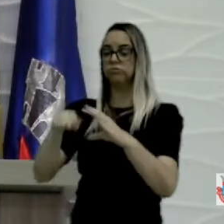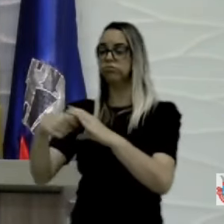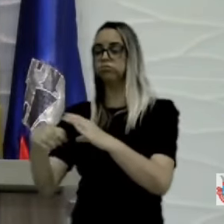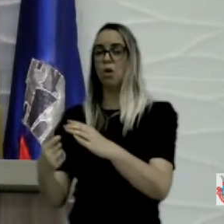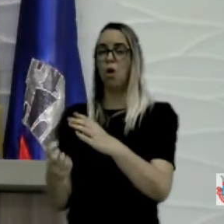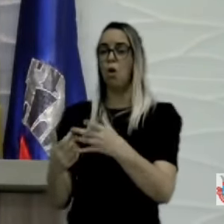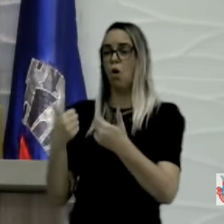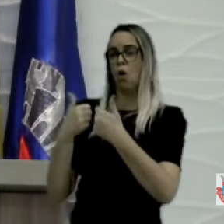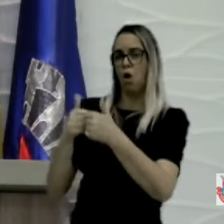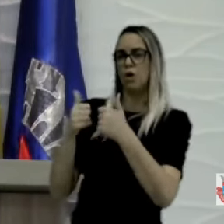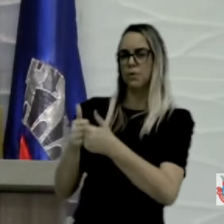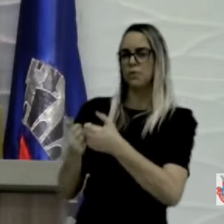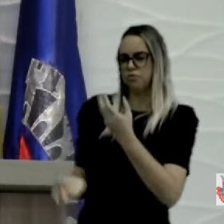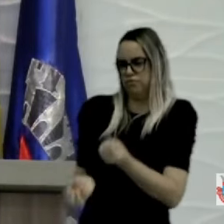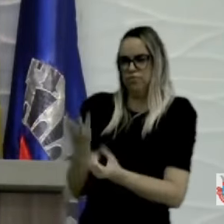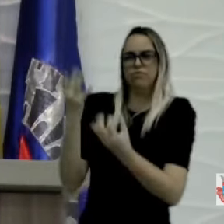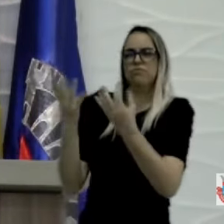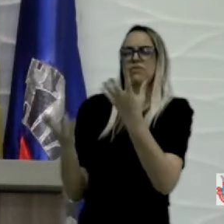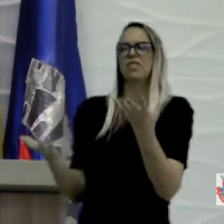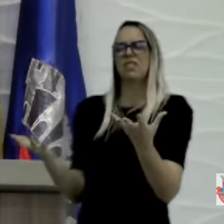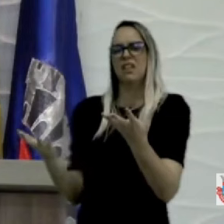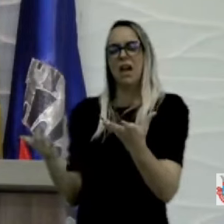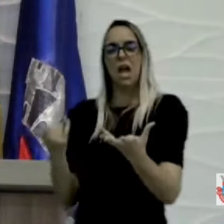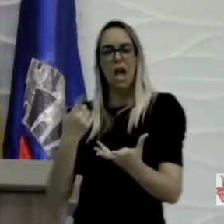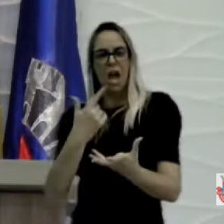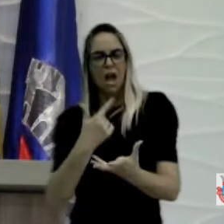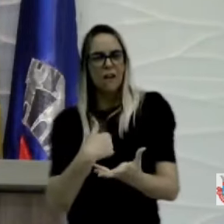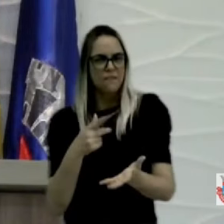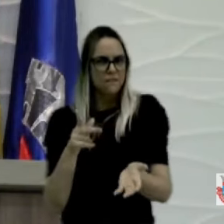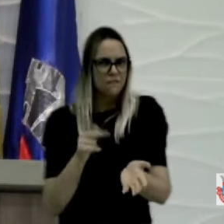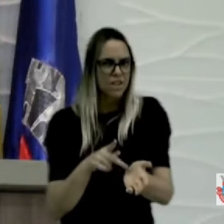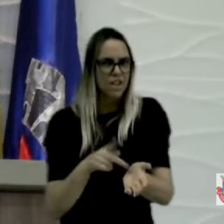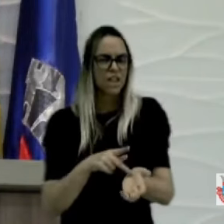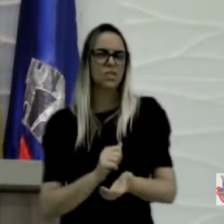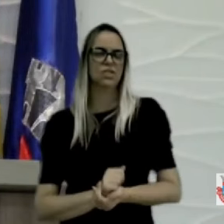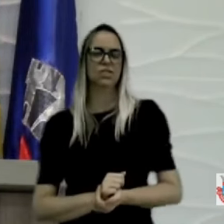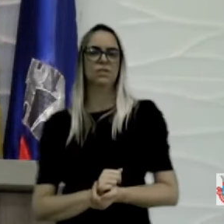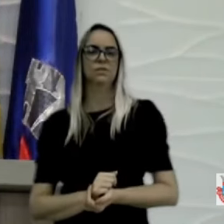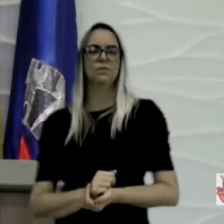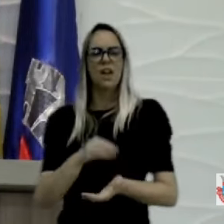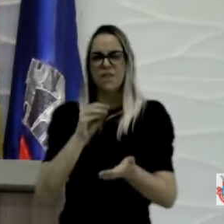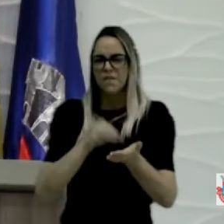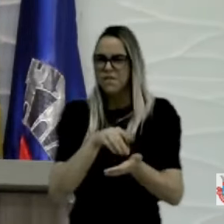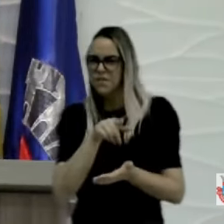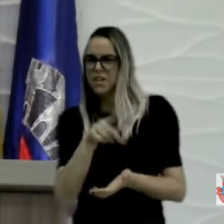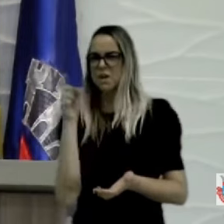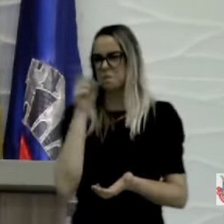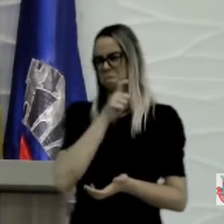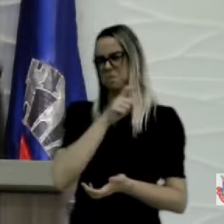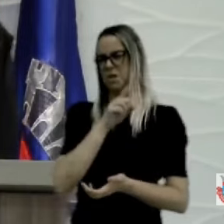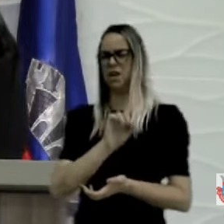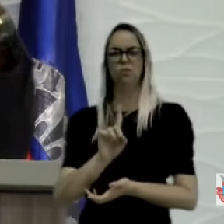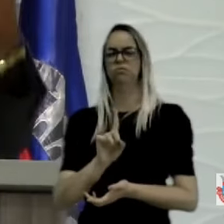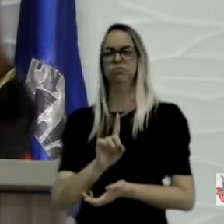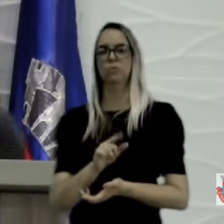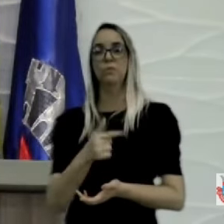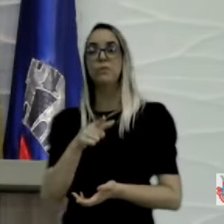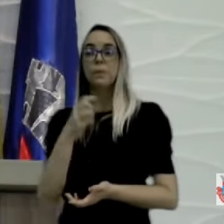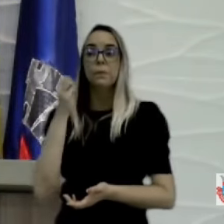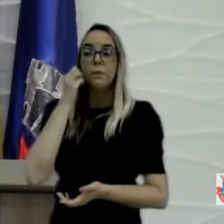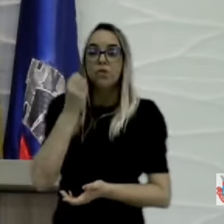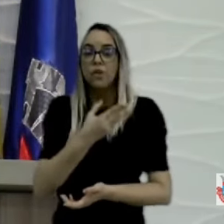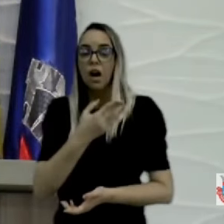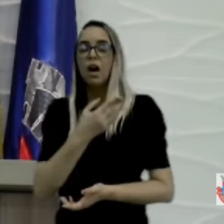fogo. Vereador, não falte com a verdade. Não falte com a verdade, vereador. O senhor disse que quer mostrar